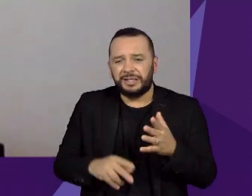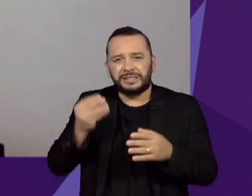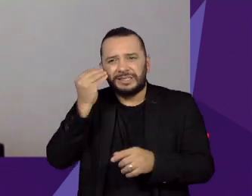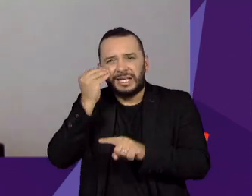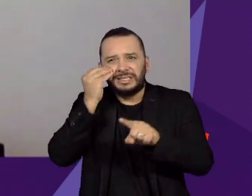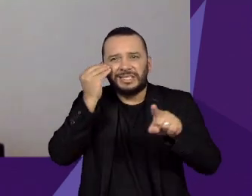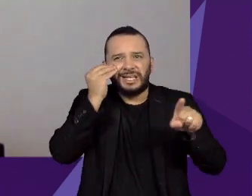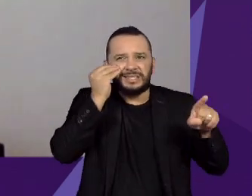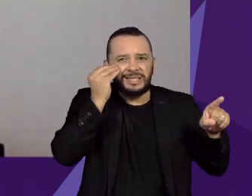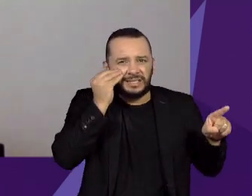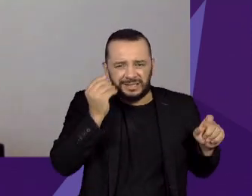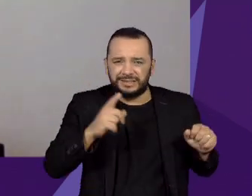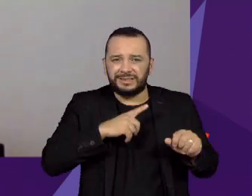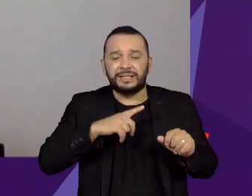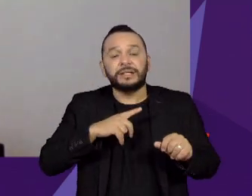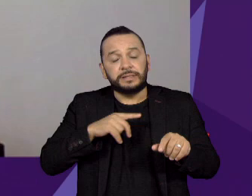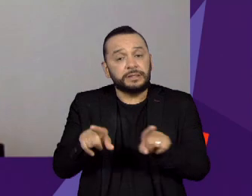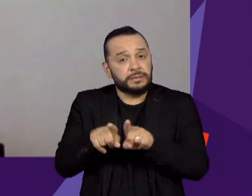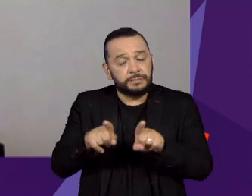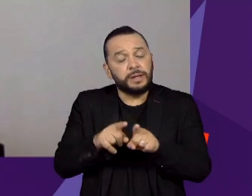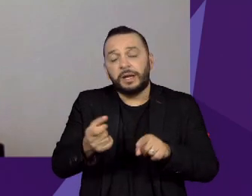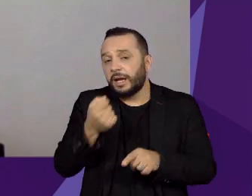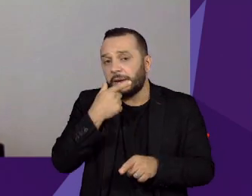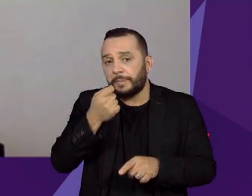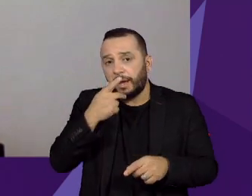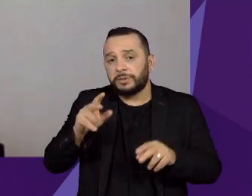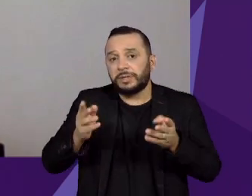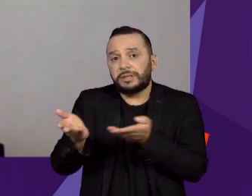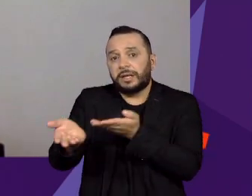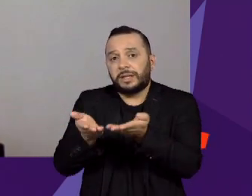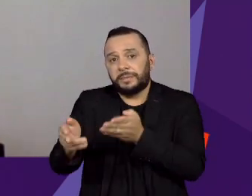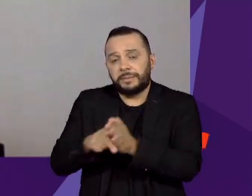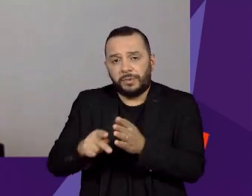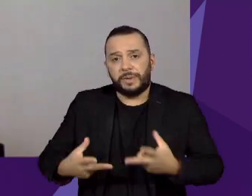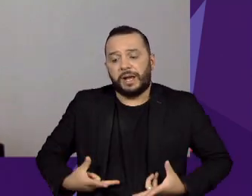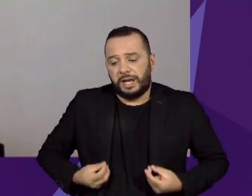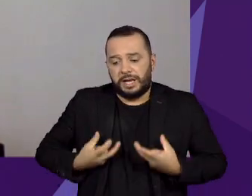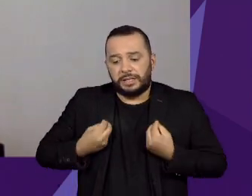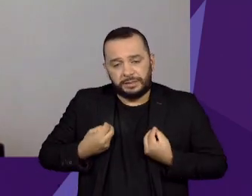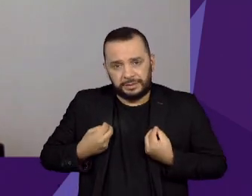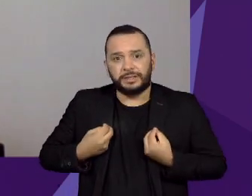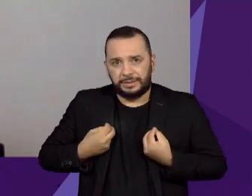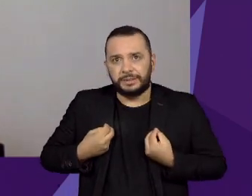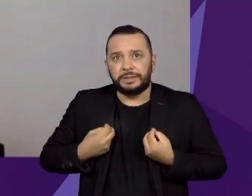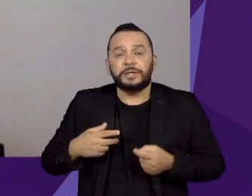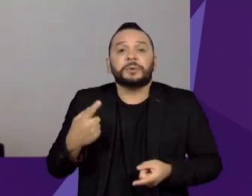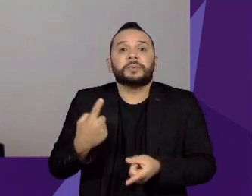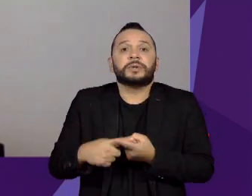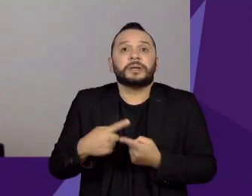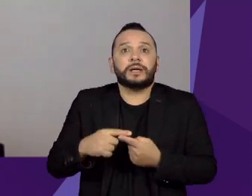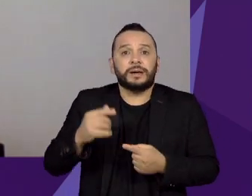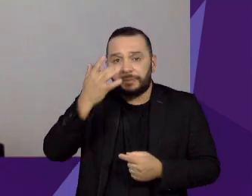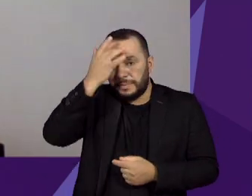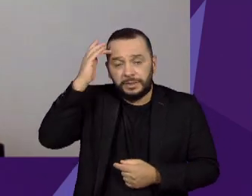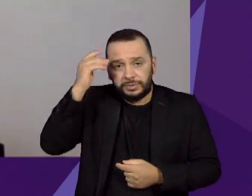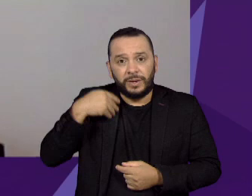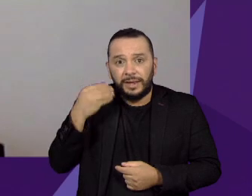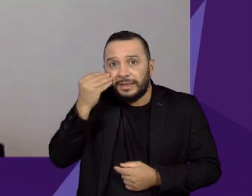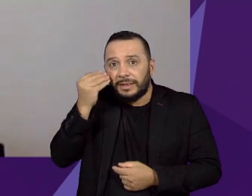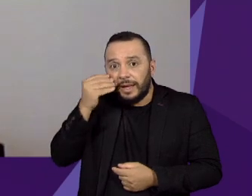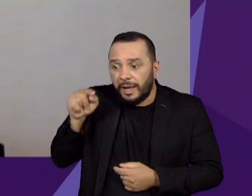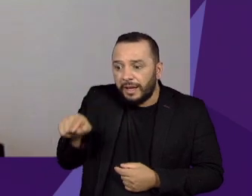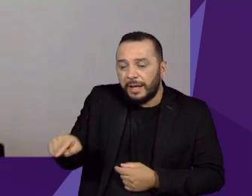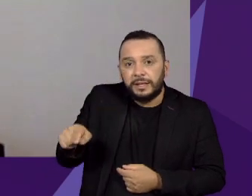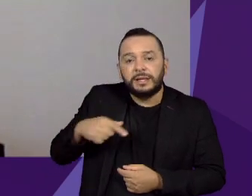ponta. Outro dia tinha um remédio para câncer, que eles começaram, porque tudo começa quando o cara faz um experimento com um animal, in vitro,